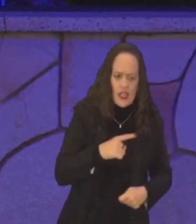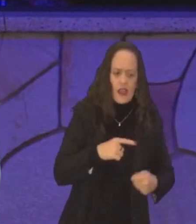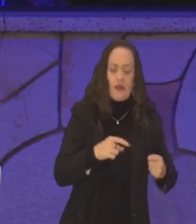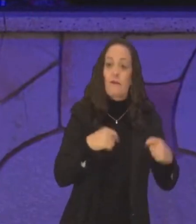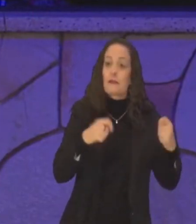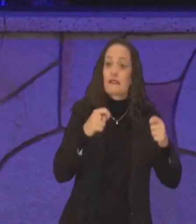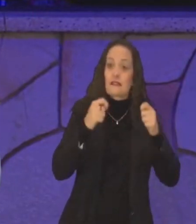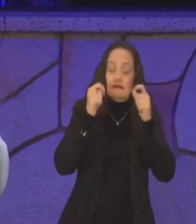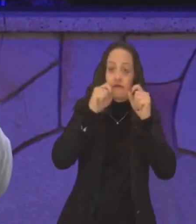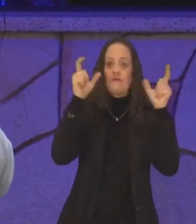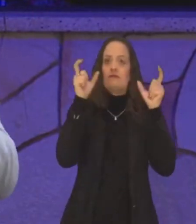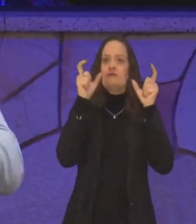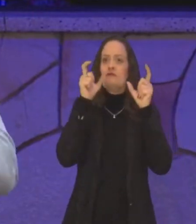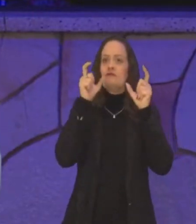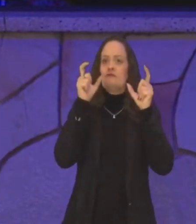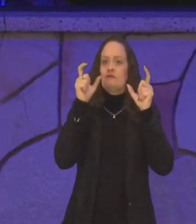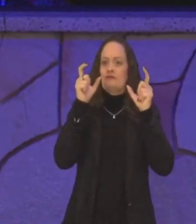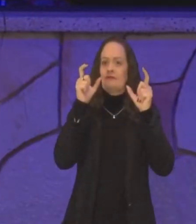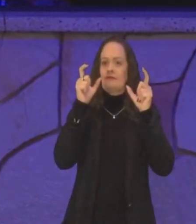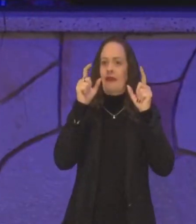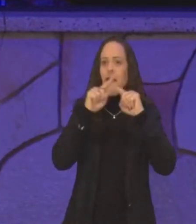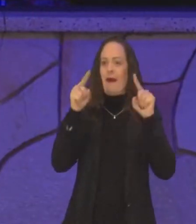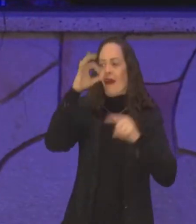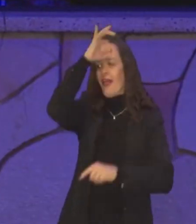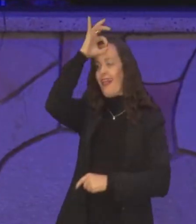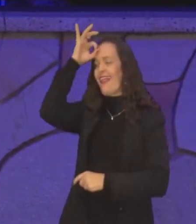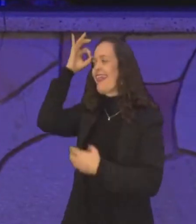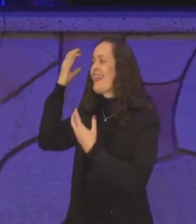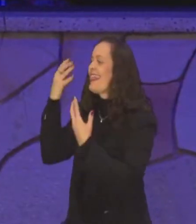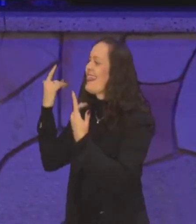Em virtude desta ingenuidade,